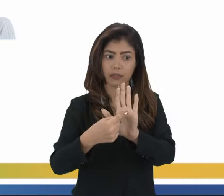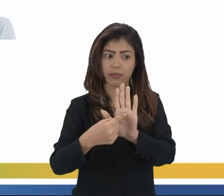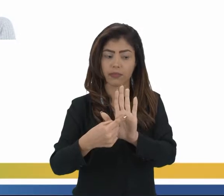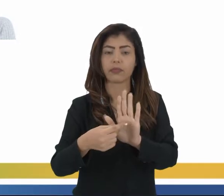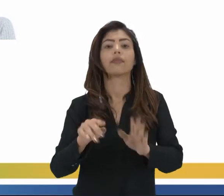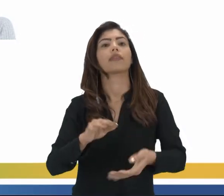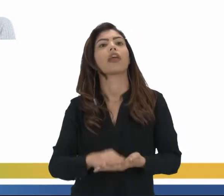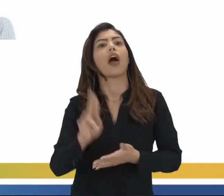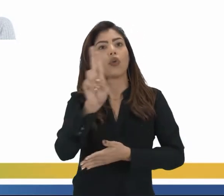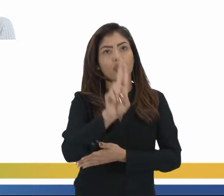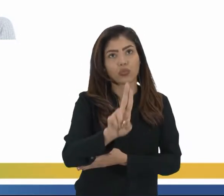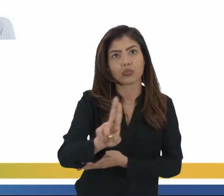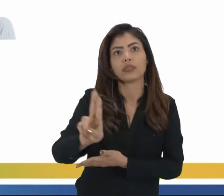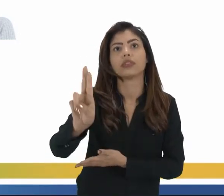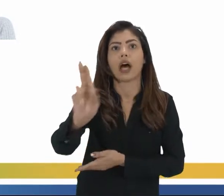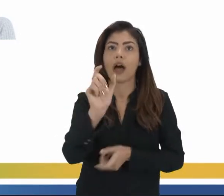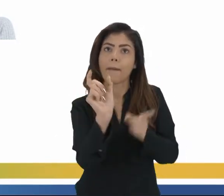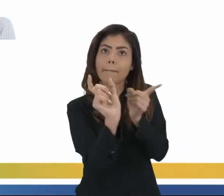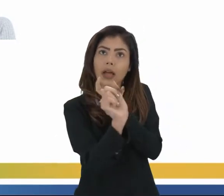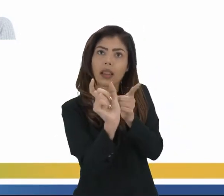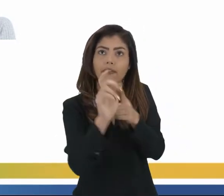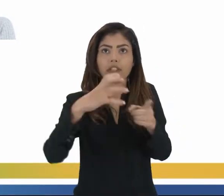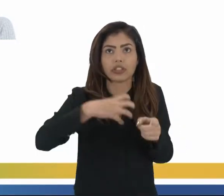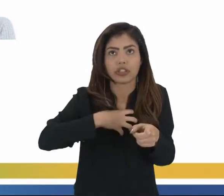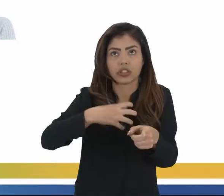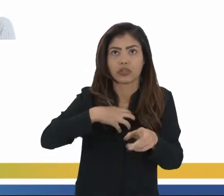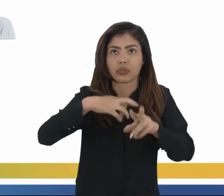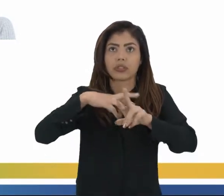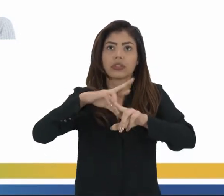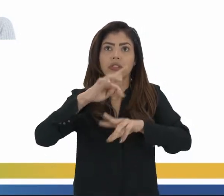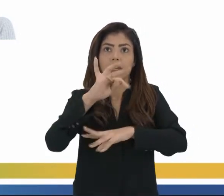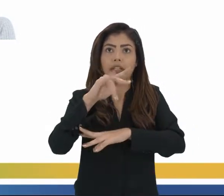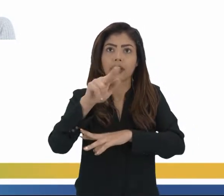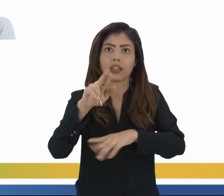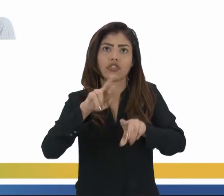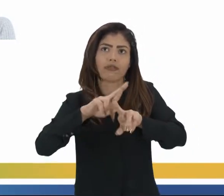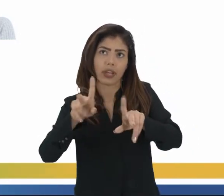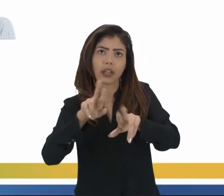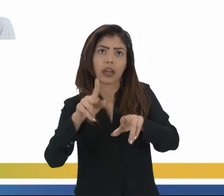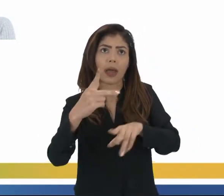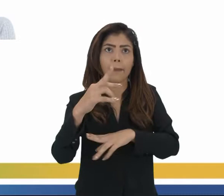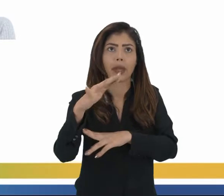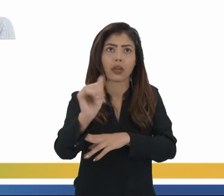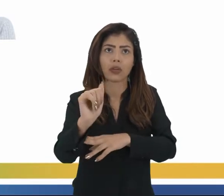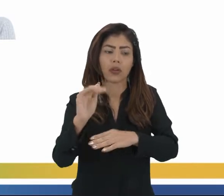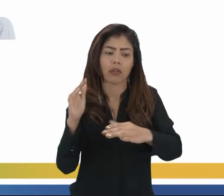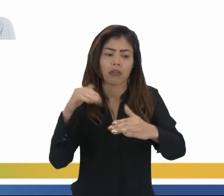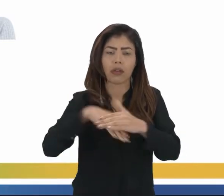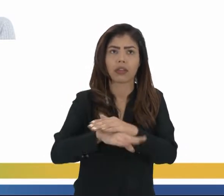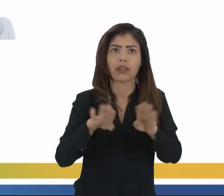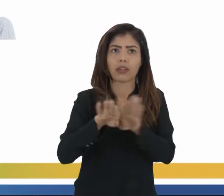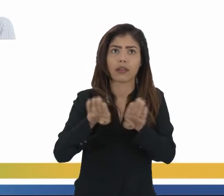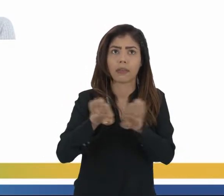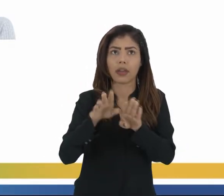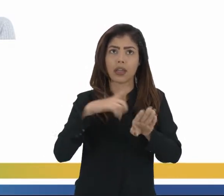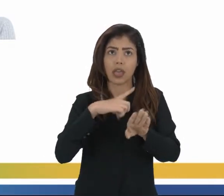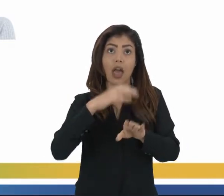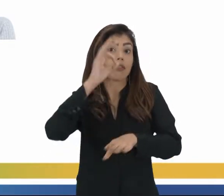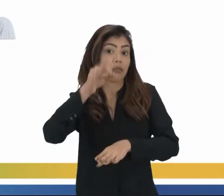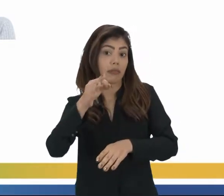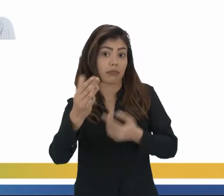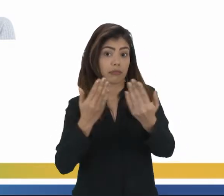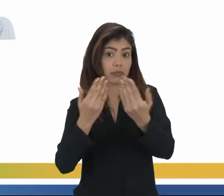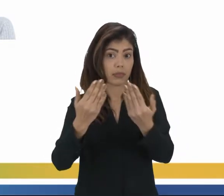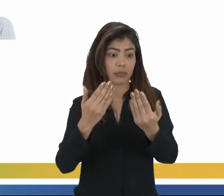consiste en usar palabras en un sentido distinto al que tienen, pero guardando cierta relación